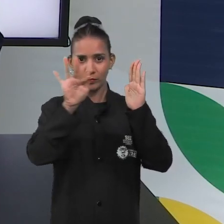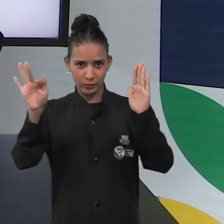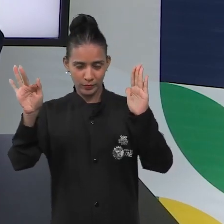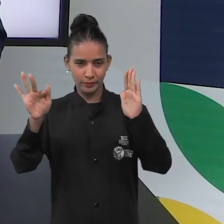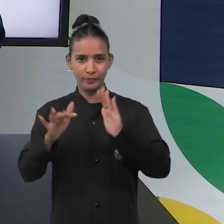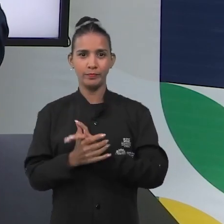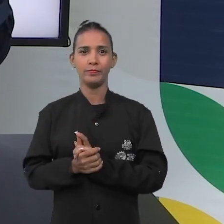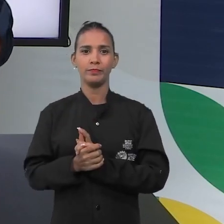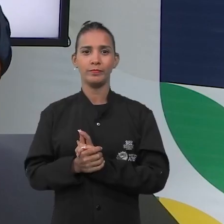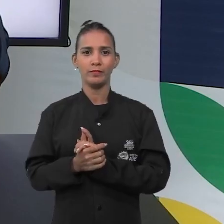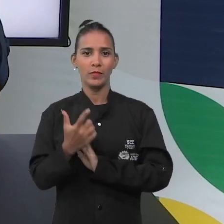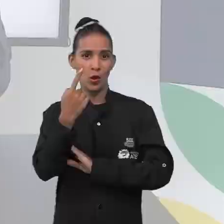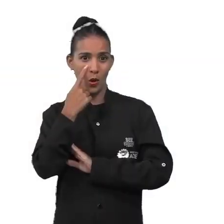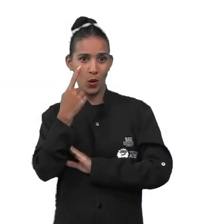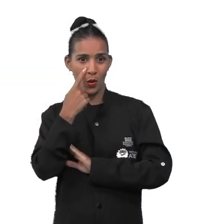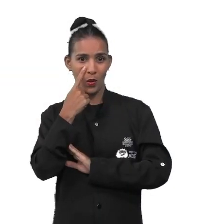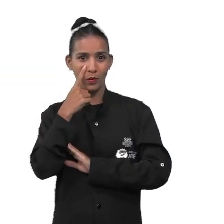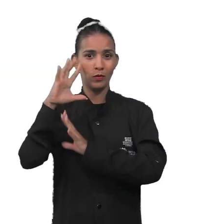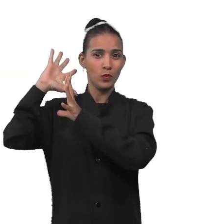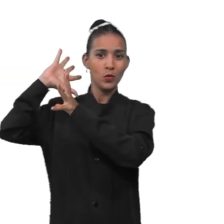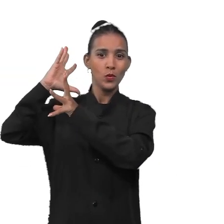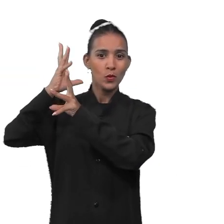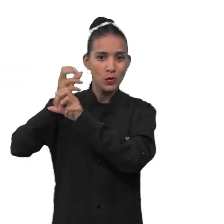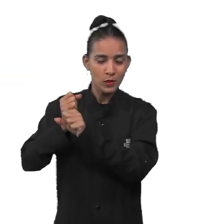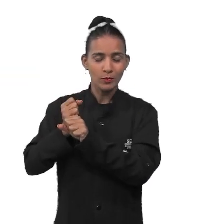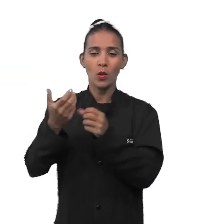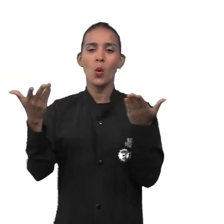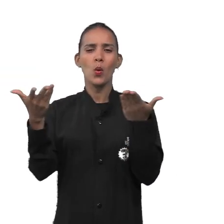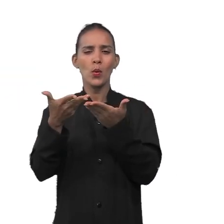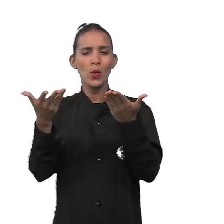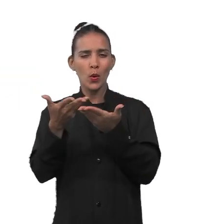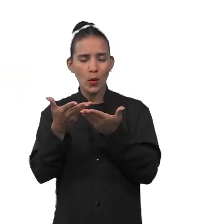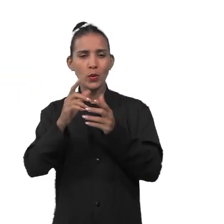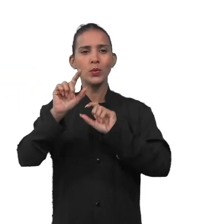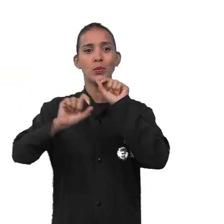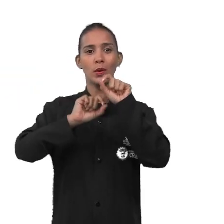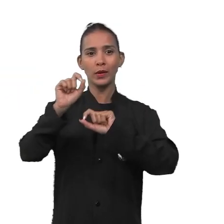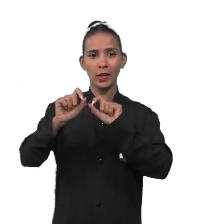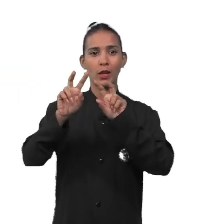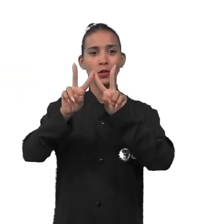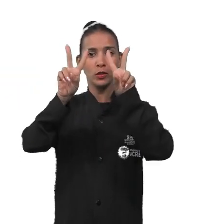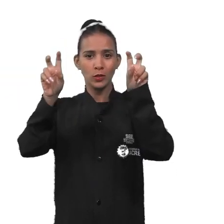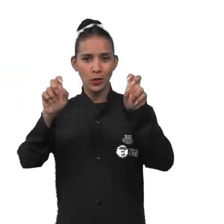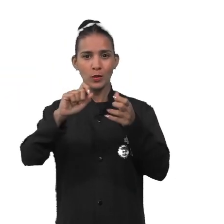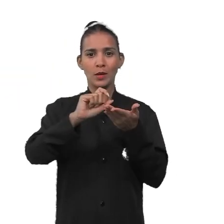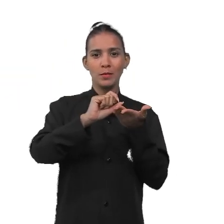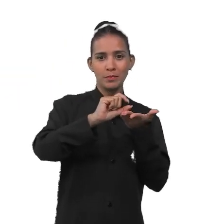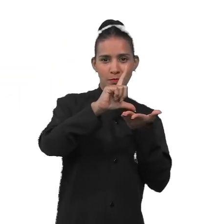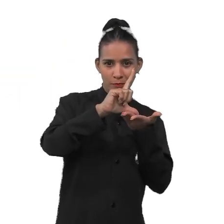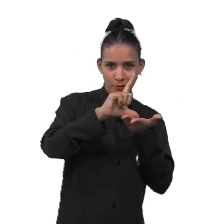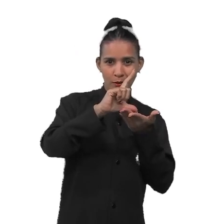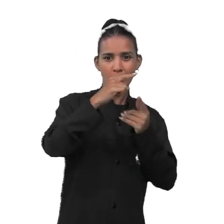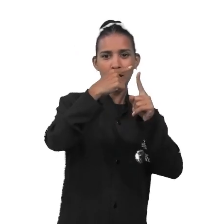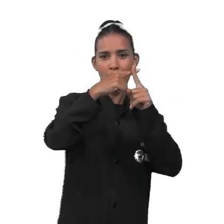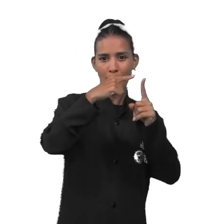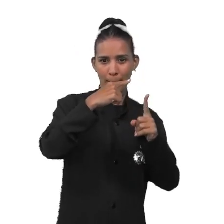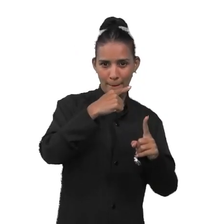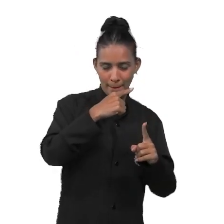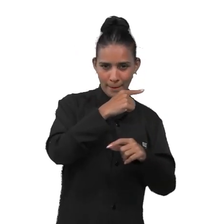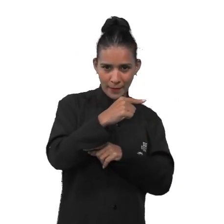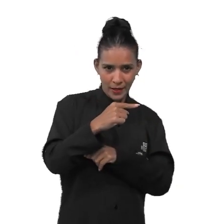vimos na aula de hoje, pessoal? Hoje nós falamos sobre pilhas e baterias, pilha de